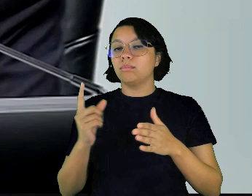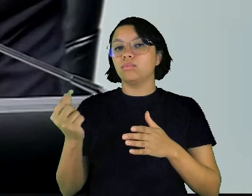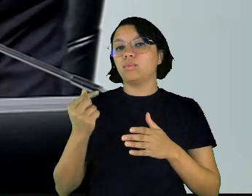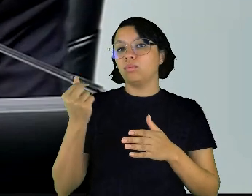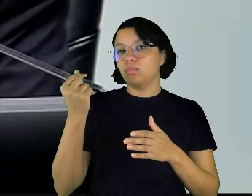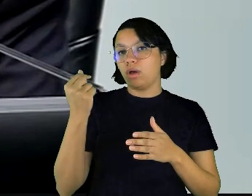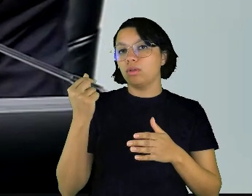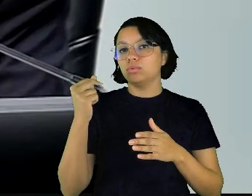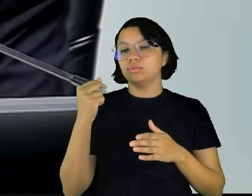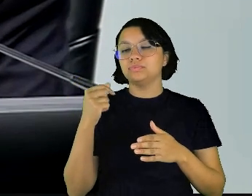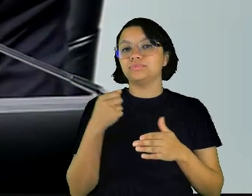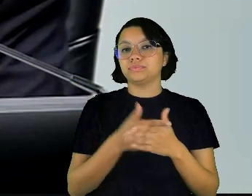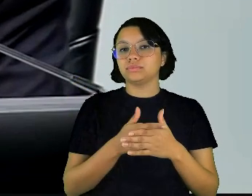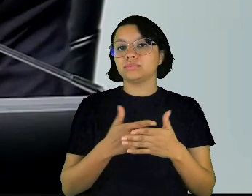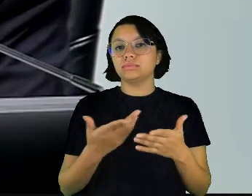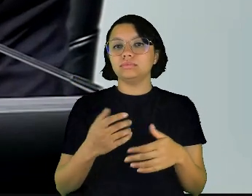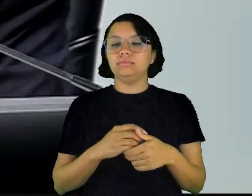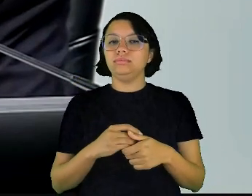contribuição. Então, isso